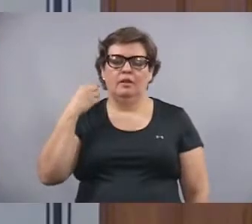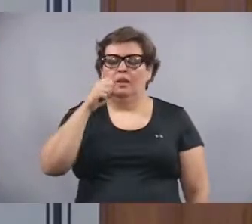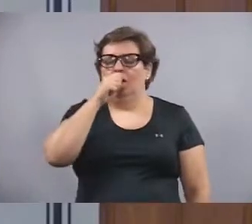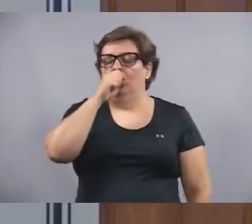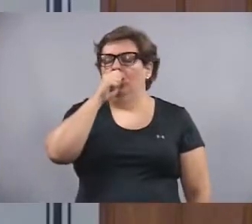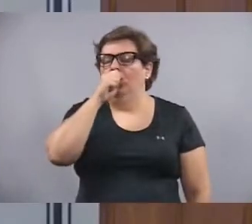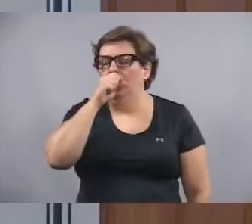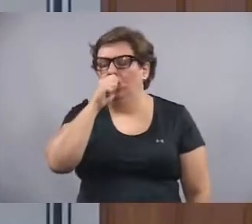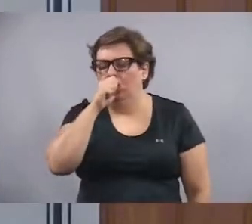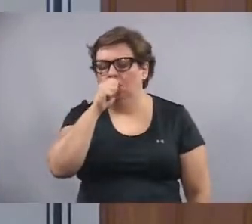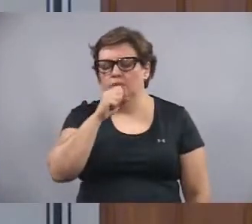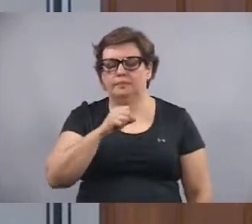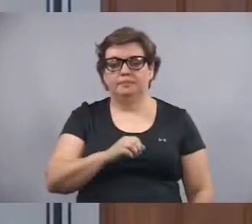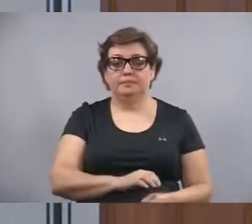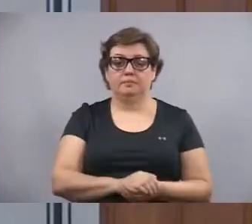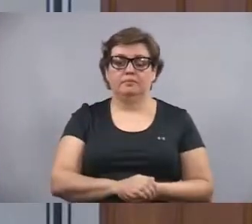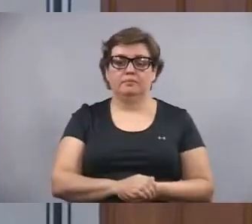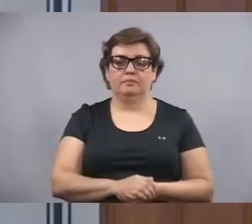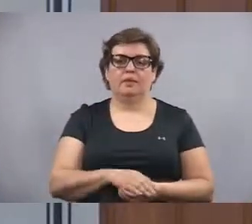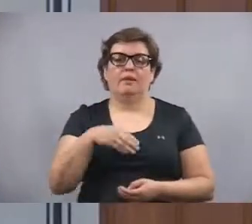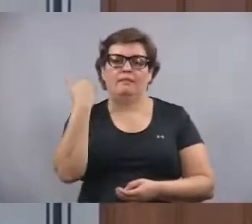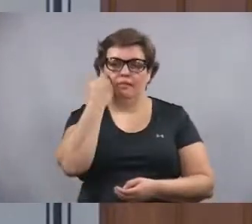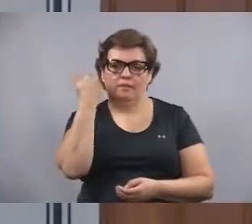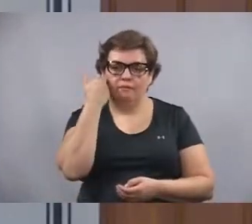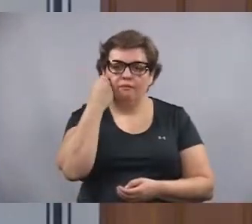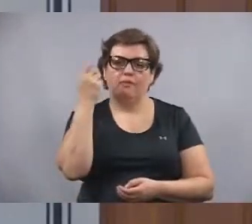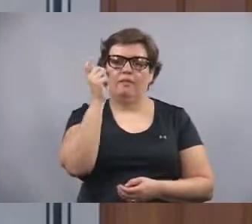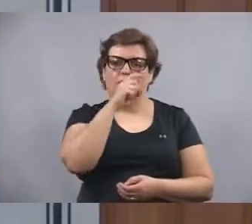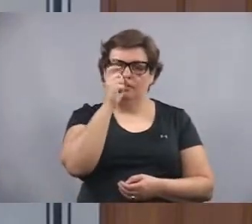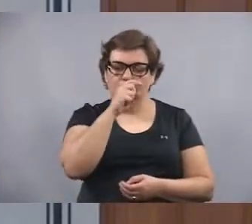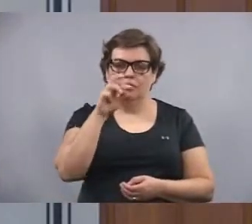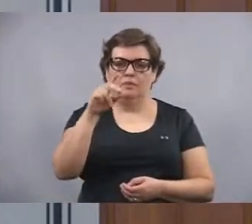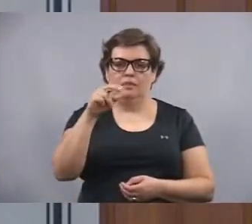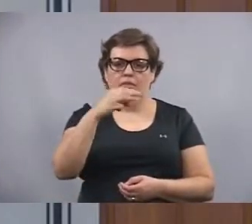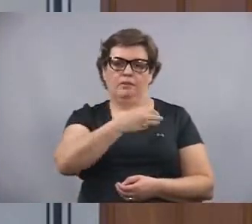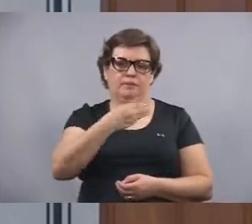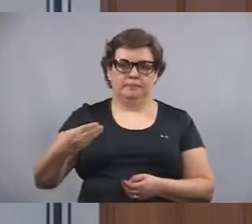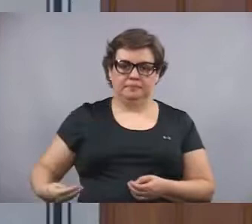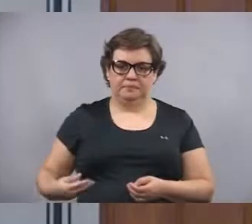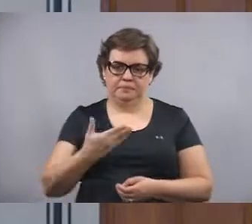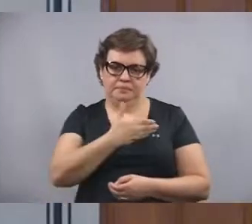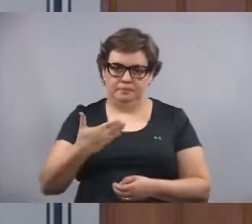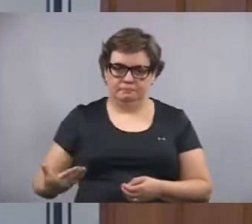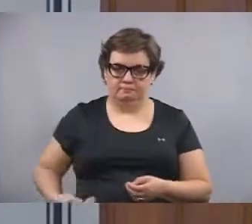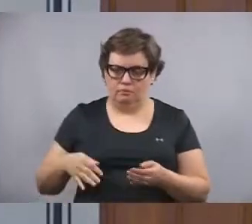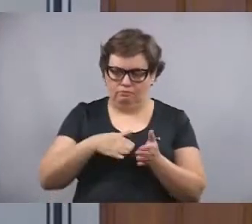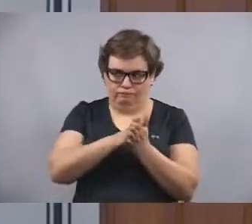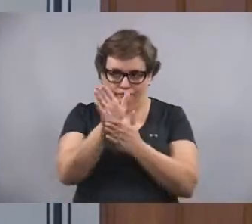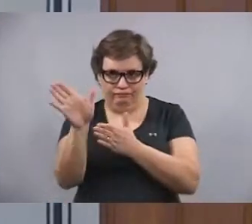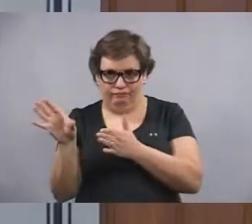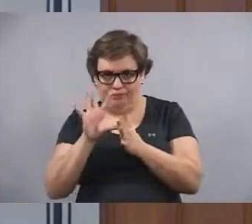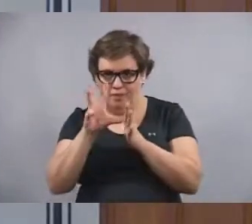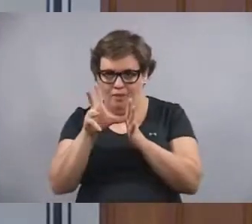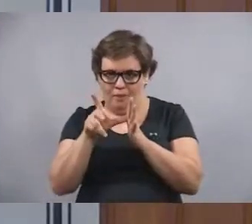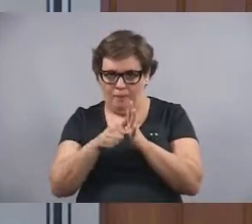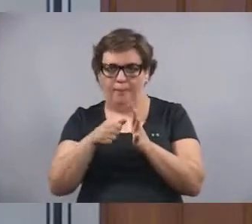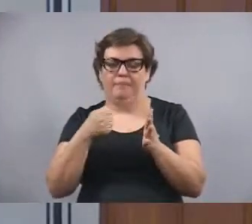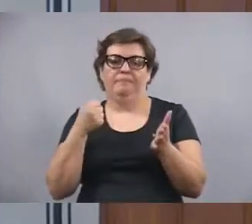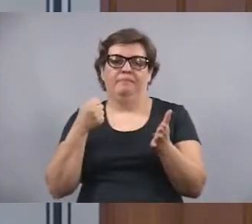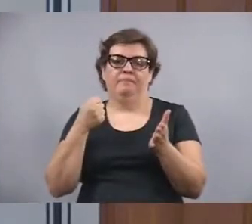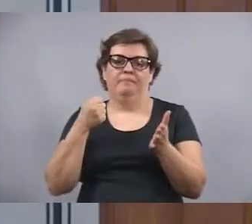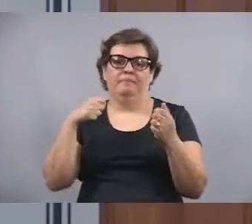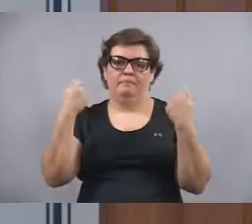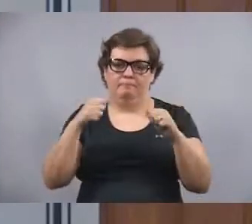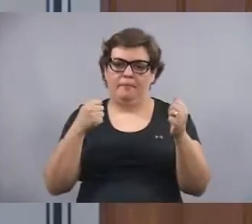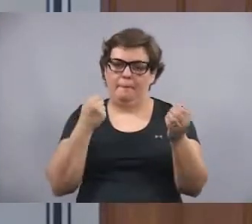nota fria, que conforme o Ministério Público desviou, e ele vai ter que pagar mesmo,